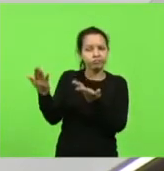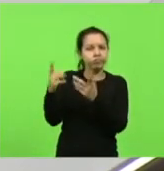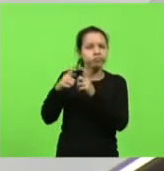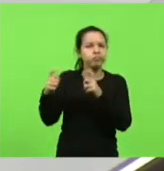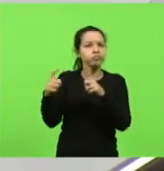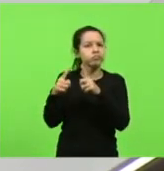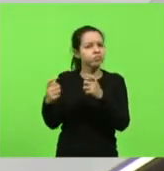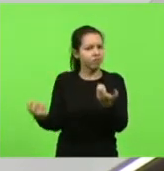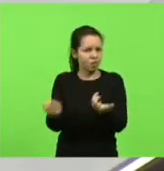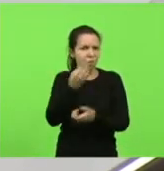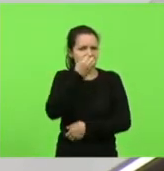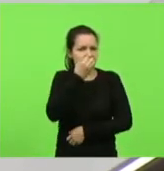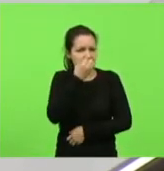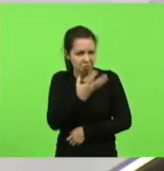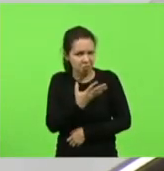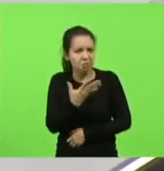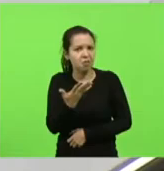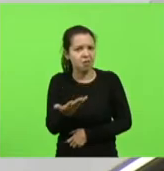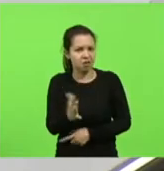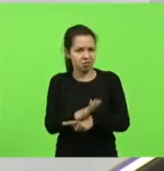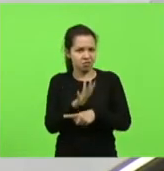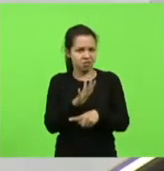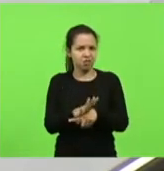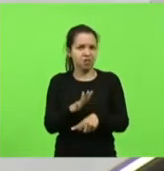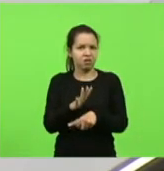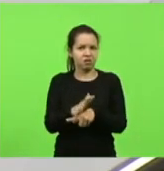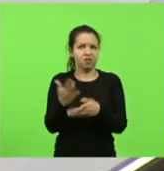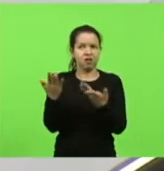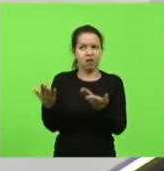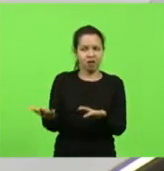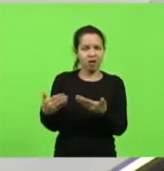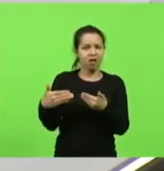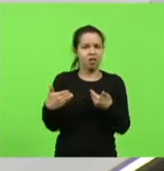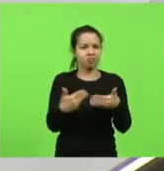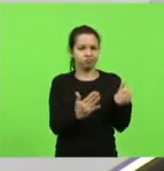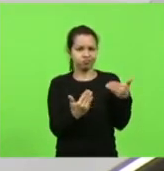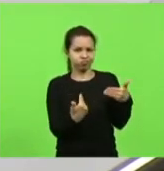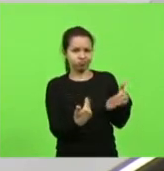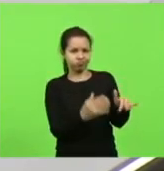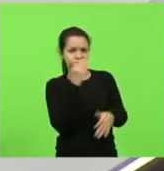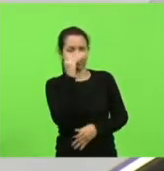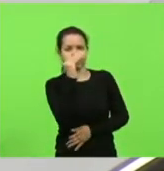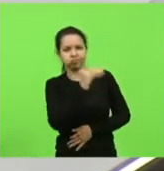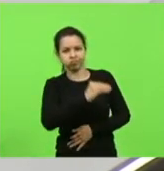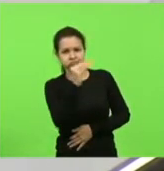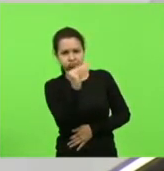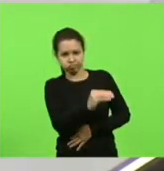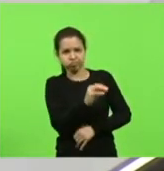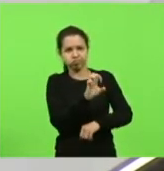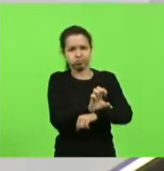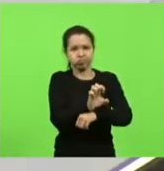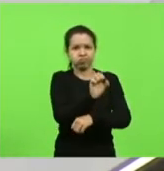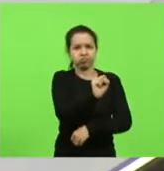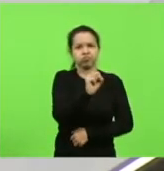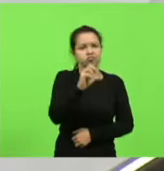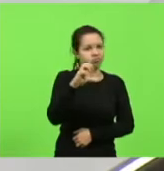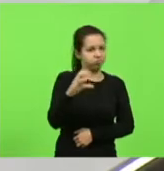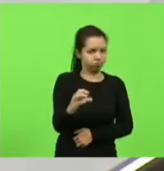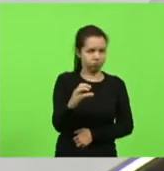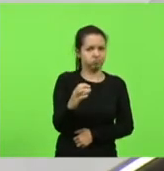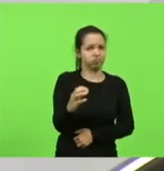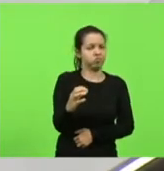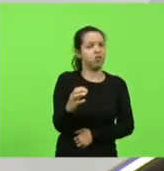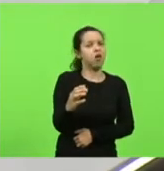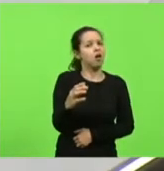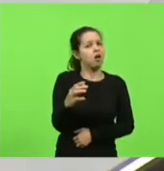vantagem em observar e testemunhar essa espoliação sistemática do nosso Estado de Santa Catarina. E que fique claro, nenhum governo